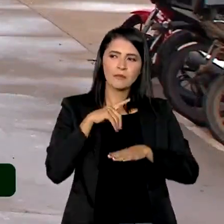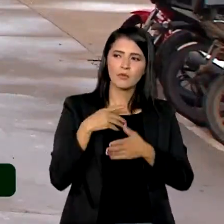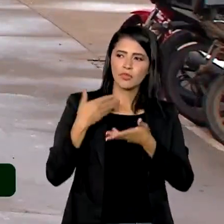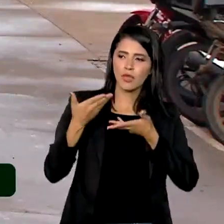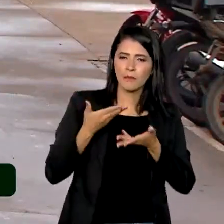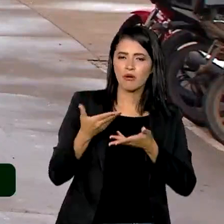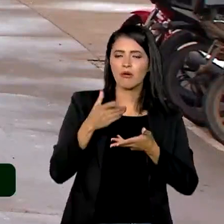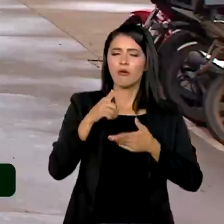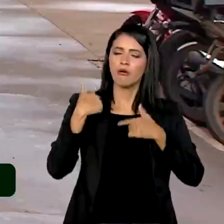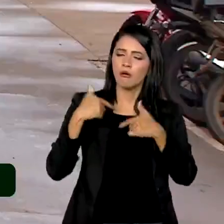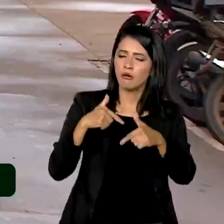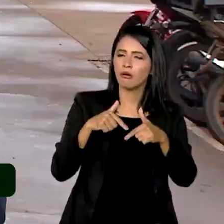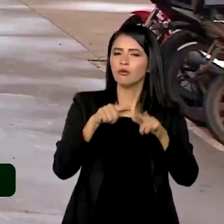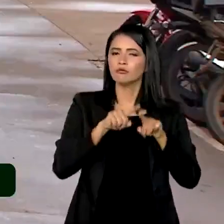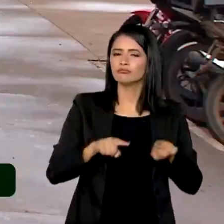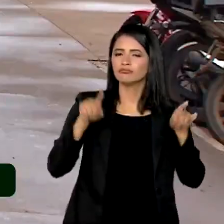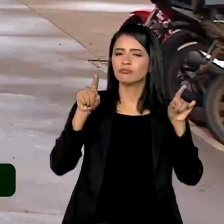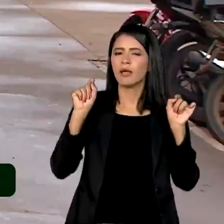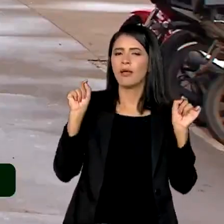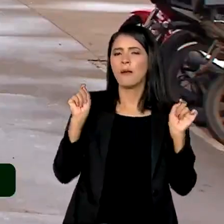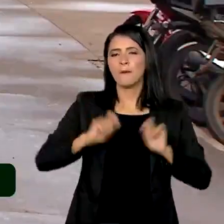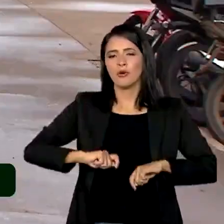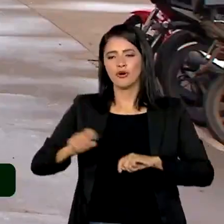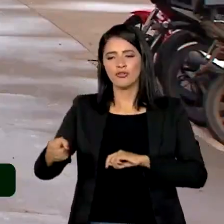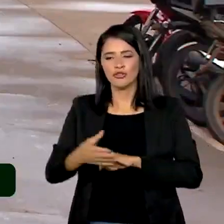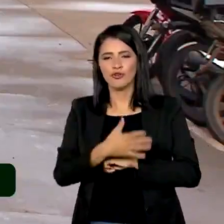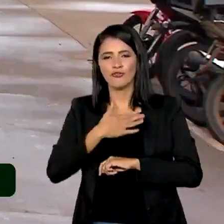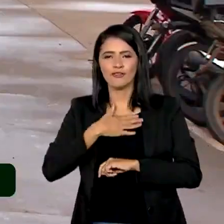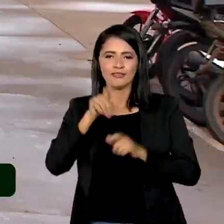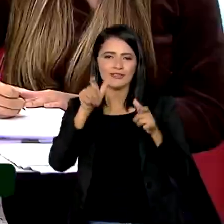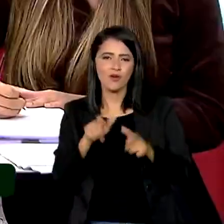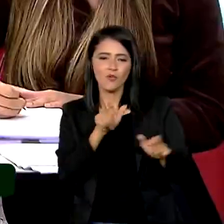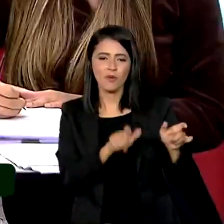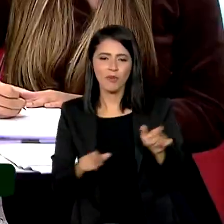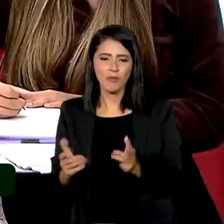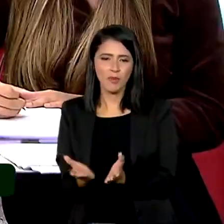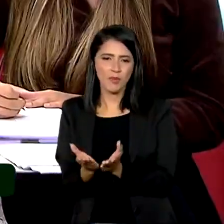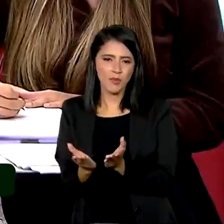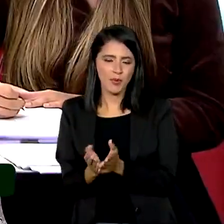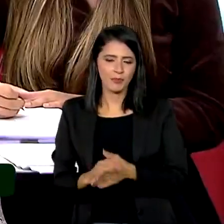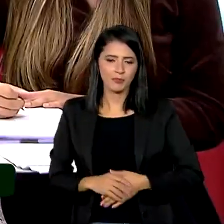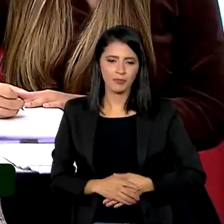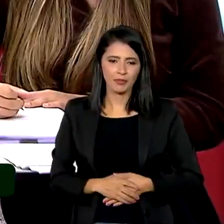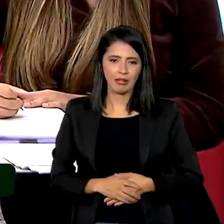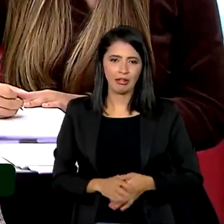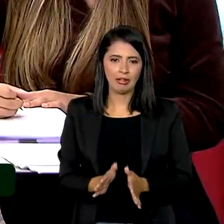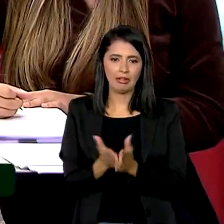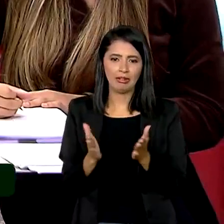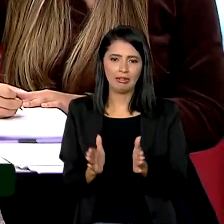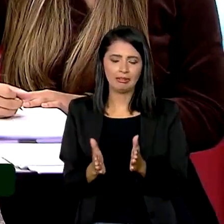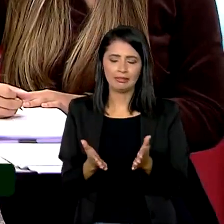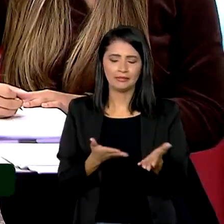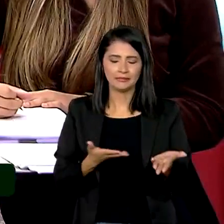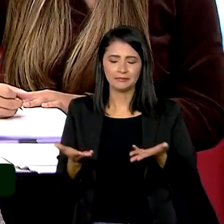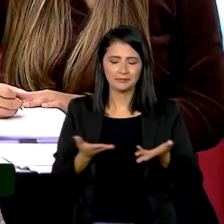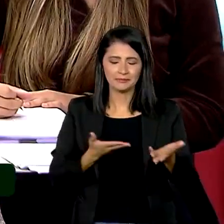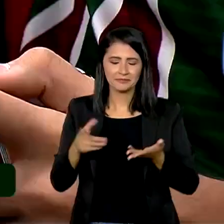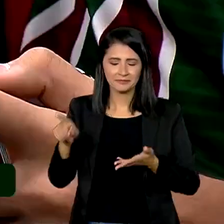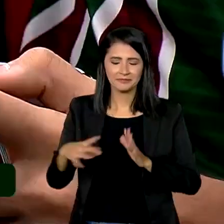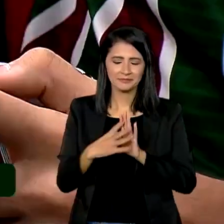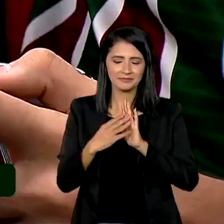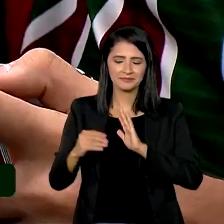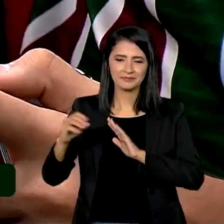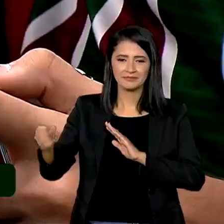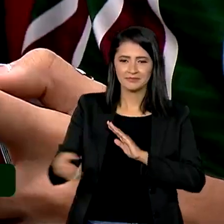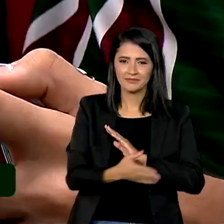Público Federal pode gerar uma renovação dos quadros públicos. O concurso nacional unificado trouxe um modelo